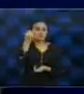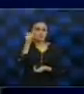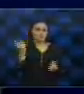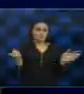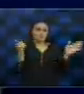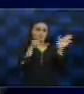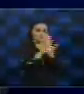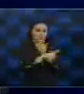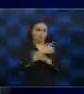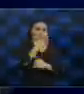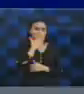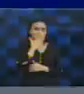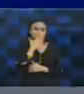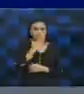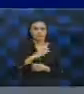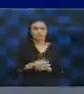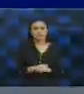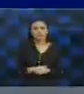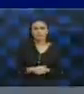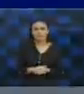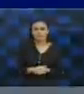pergunta ao candidato Arthur.